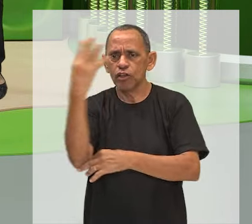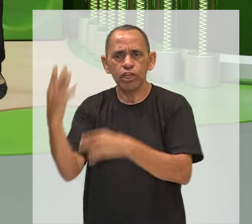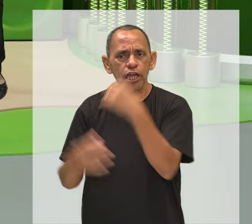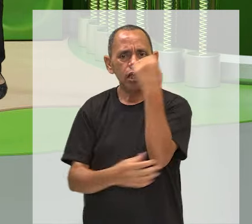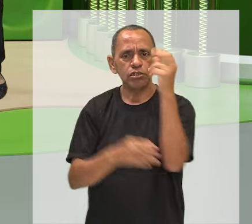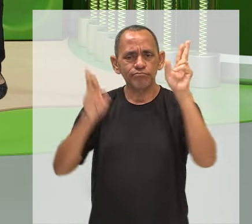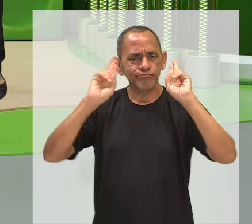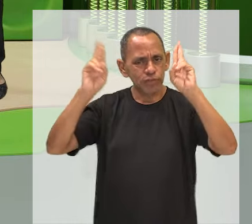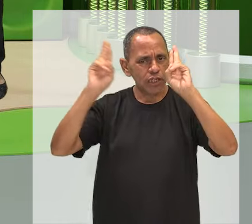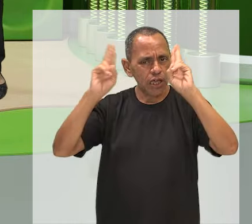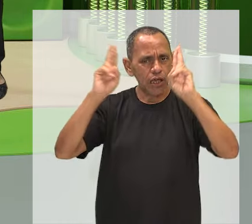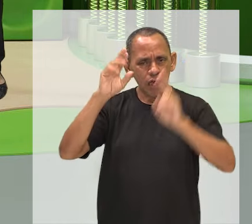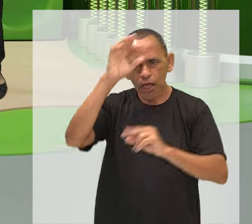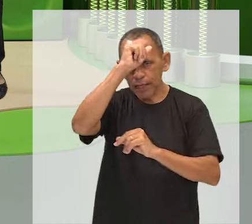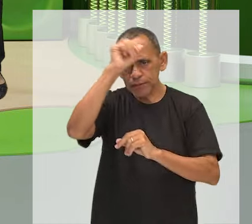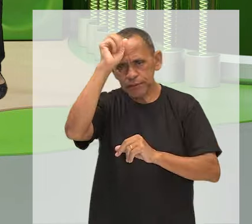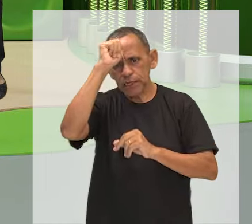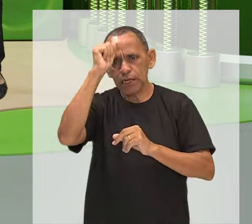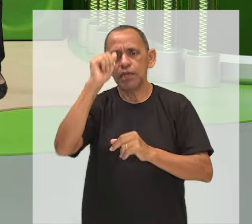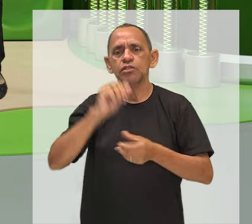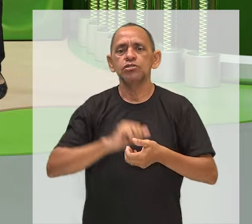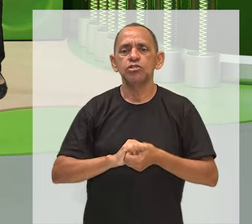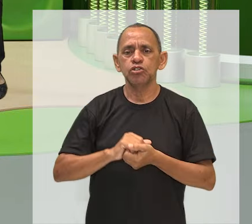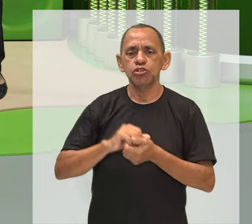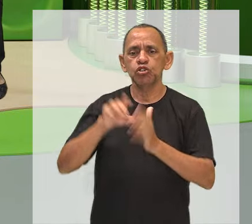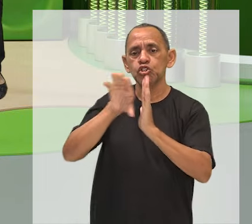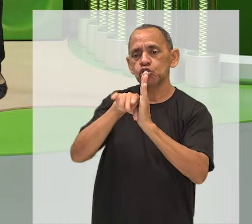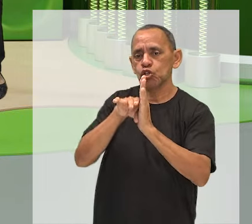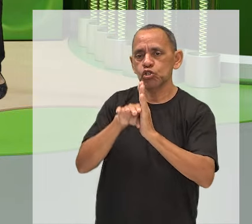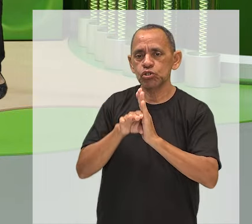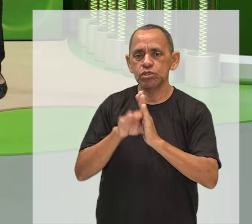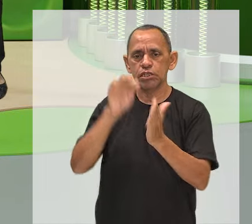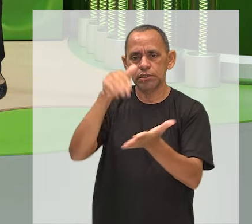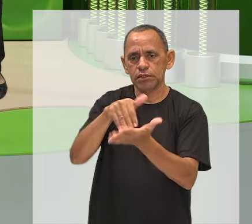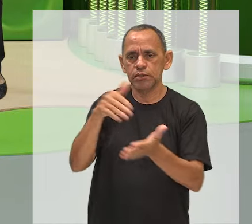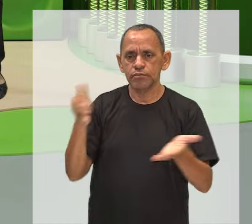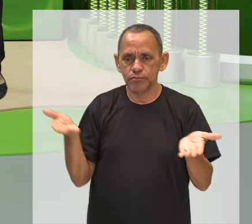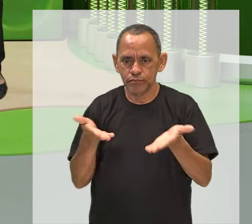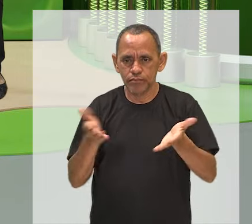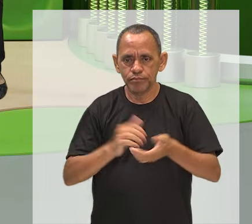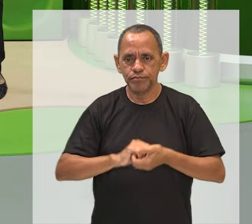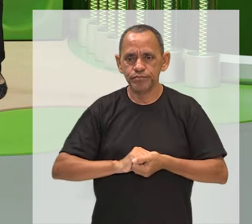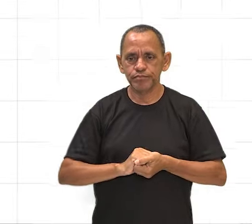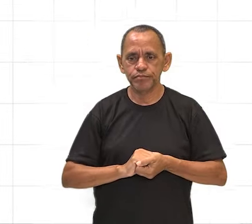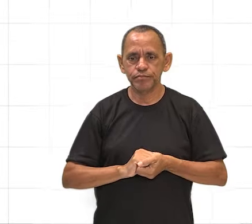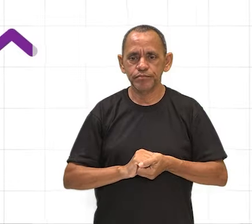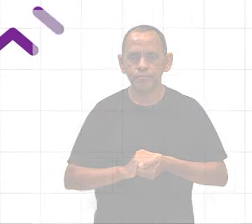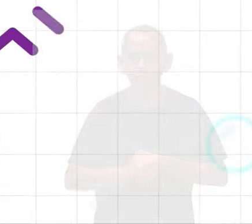entendido, compreendido todos os conceitos, e a gente vai concluindo a nossa aula por aqui.